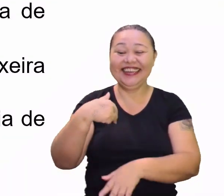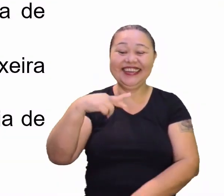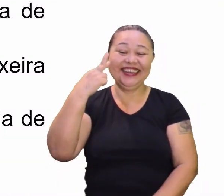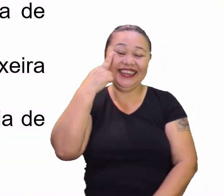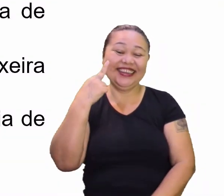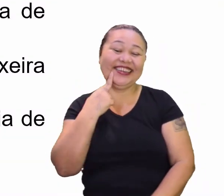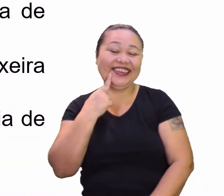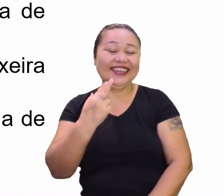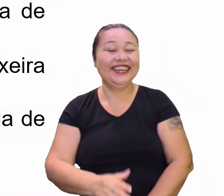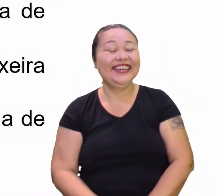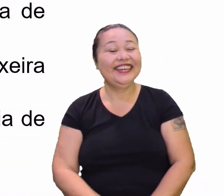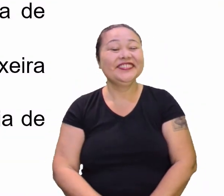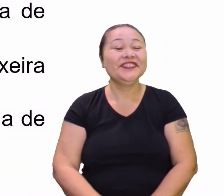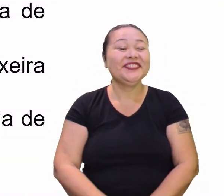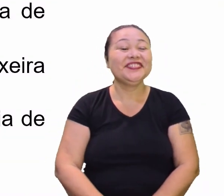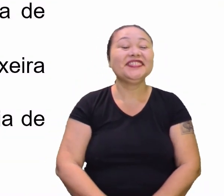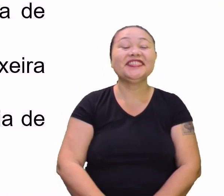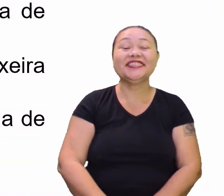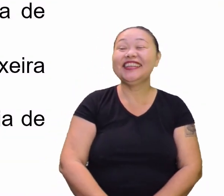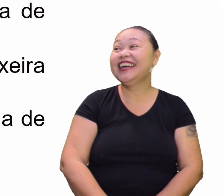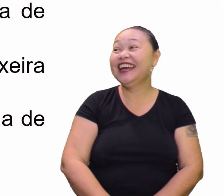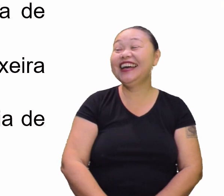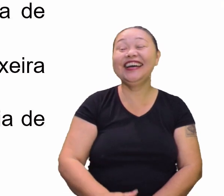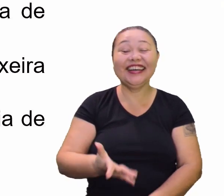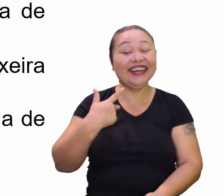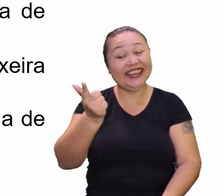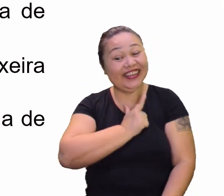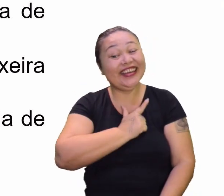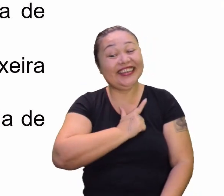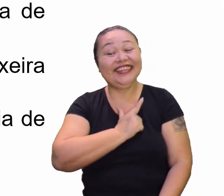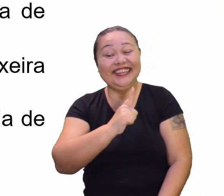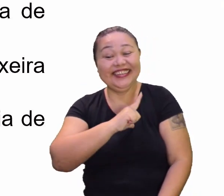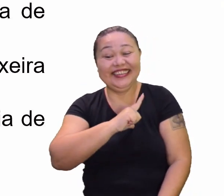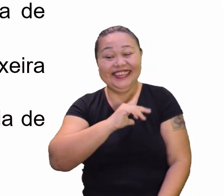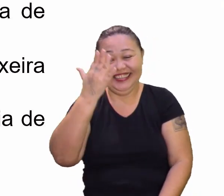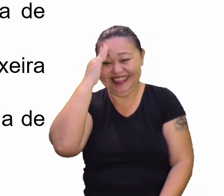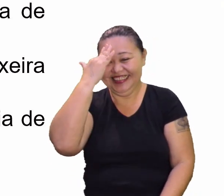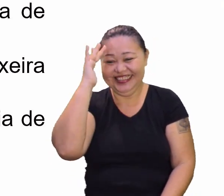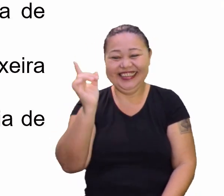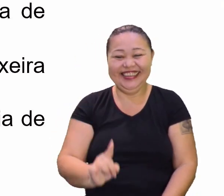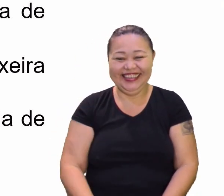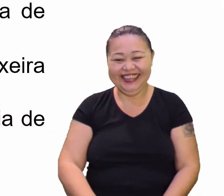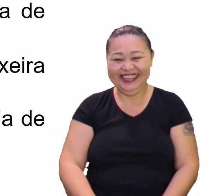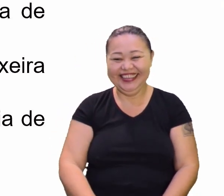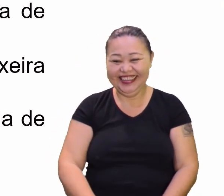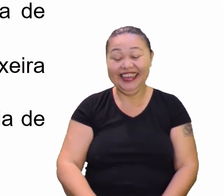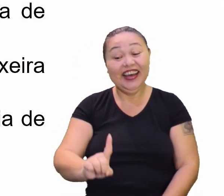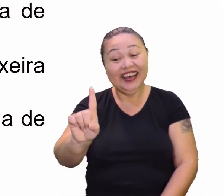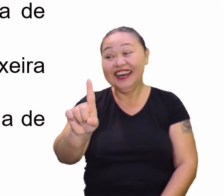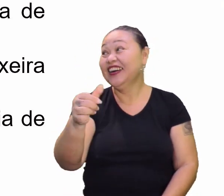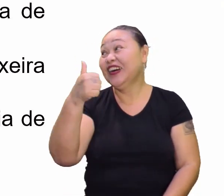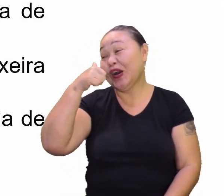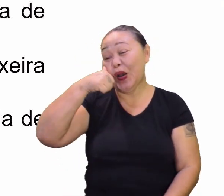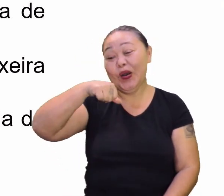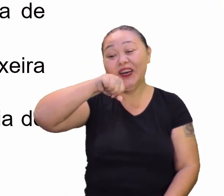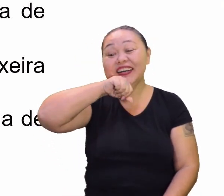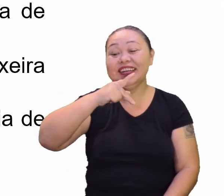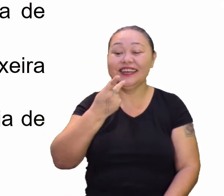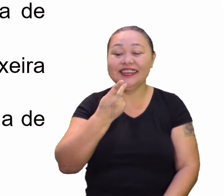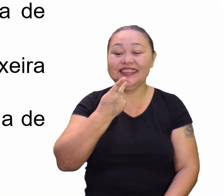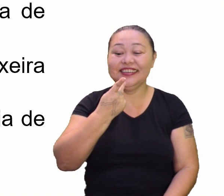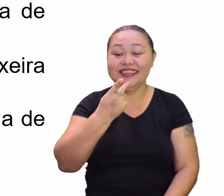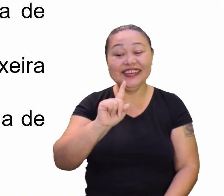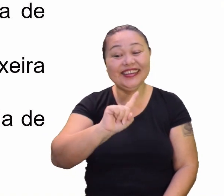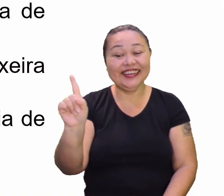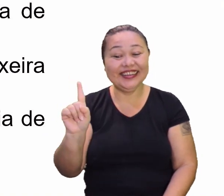Rondônia. Exatamente. Ficou feio, mas deu de entender, né, Rogério? Não fica com onda, não. Ah, se a mãe dele falasse, estava enrolada.